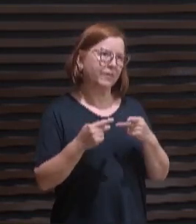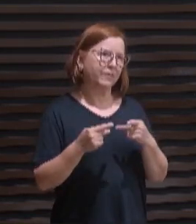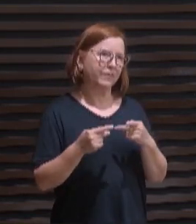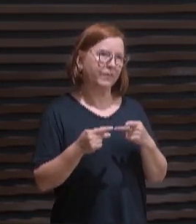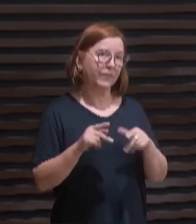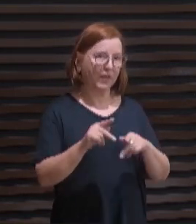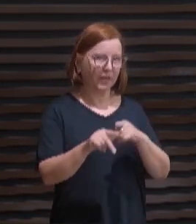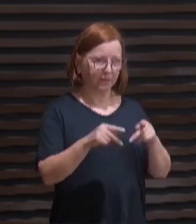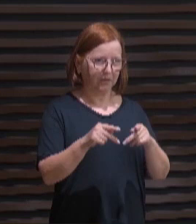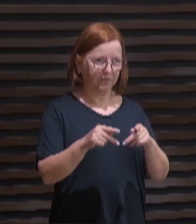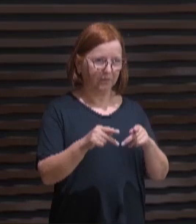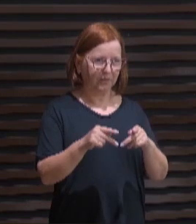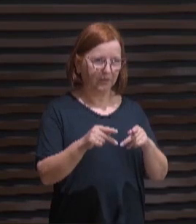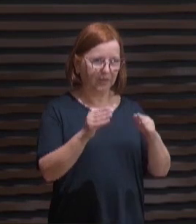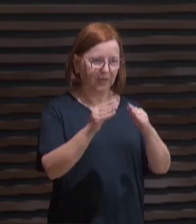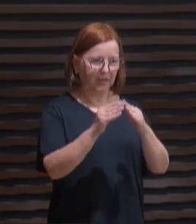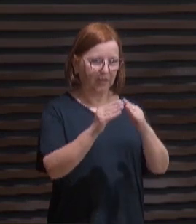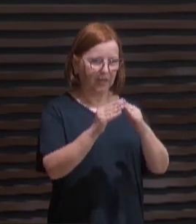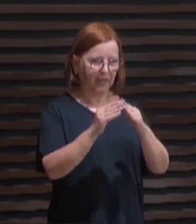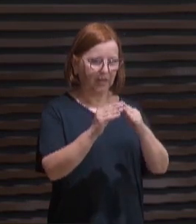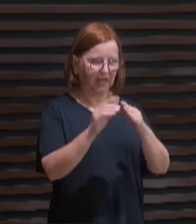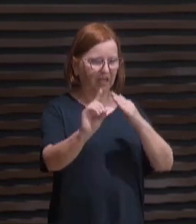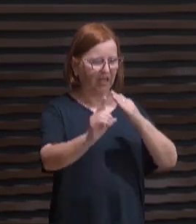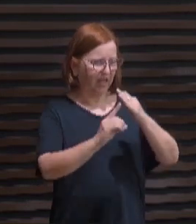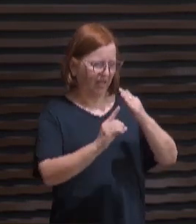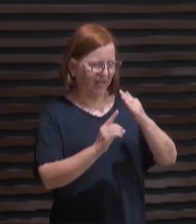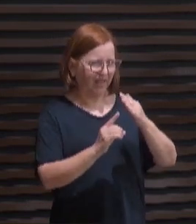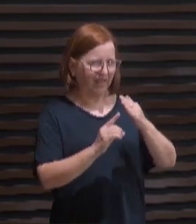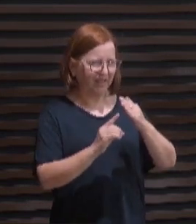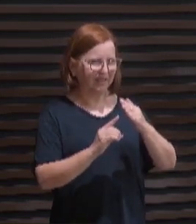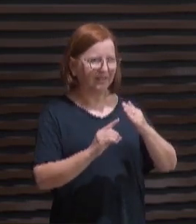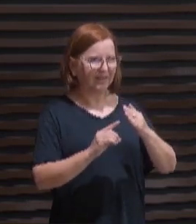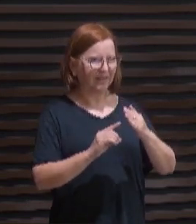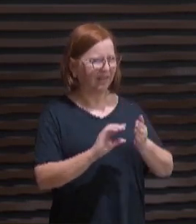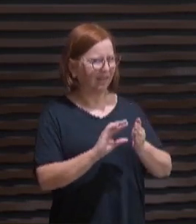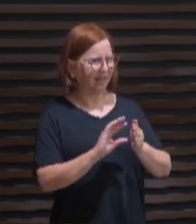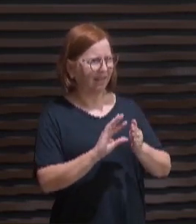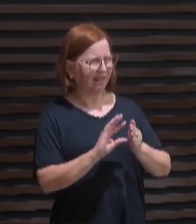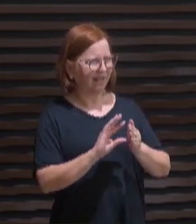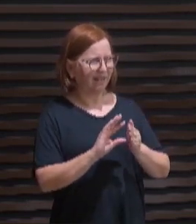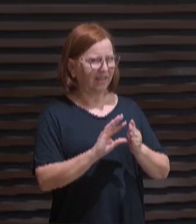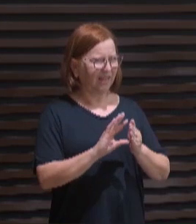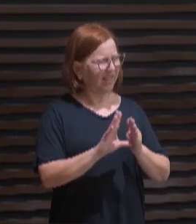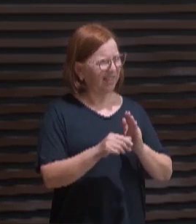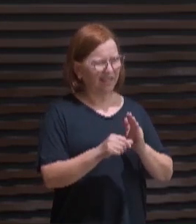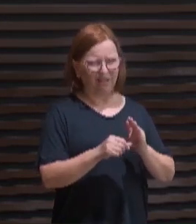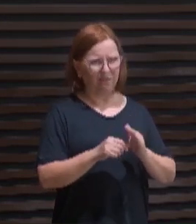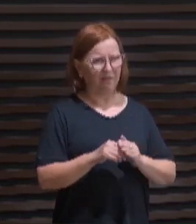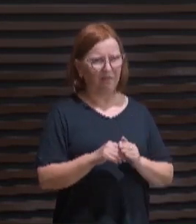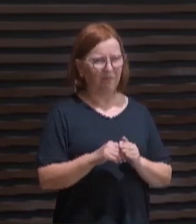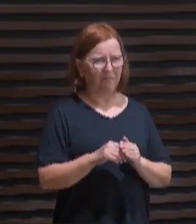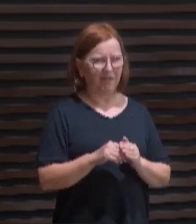nas casas para roubar, para pegar mulherzinhas sobrecarregadas de pecados. E ele diz: foge